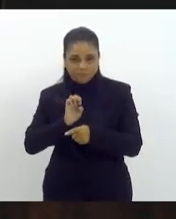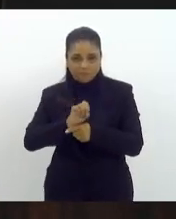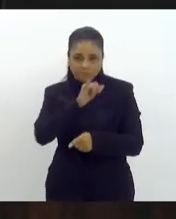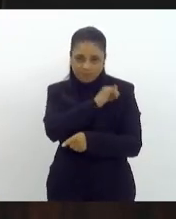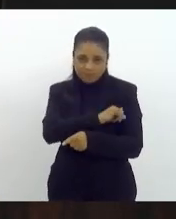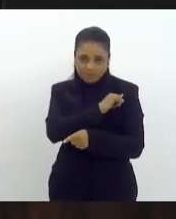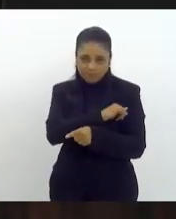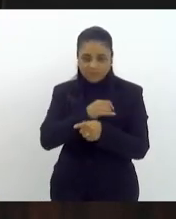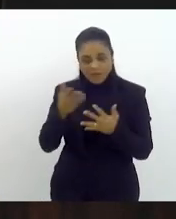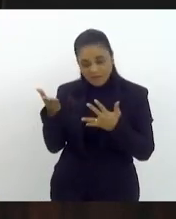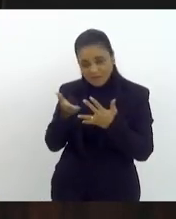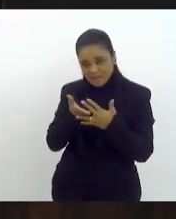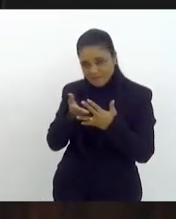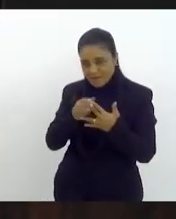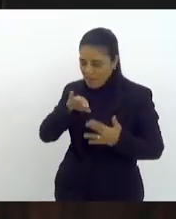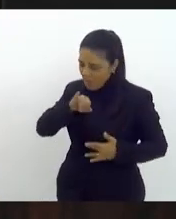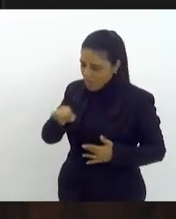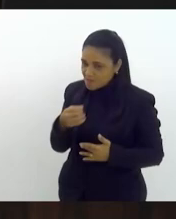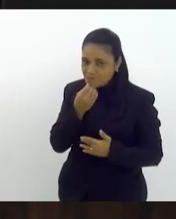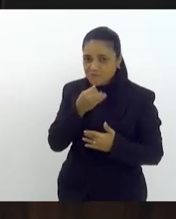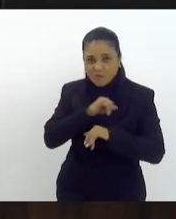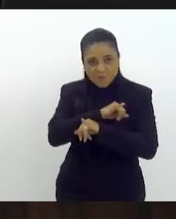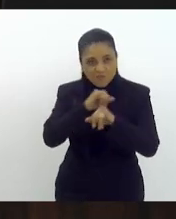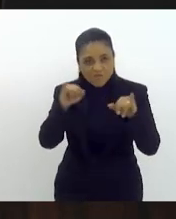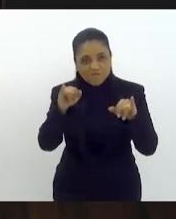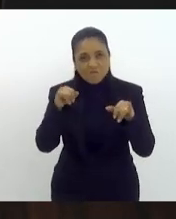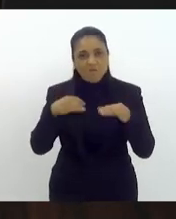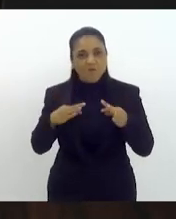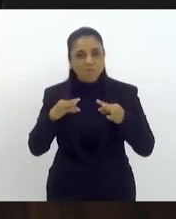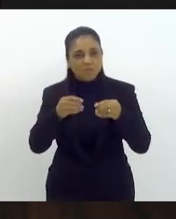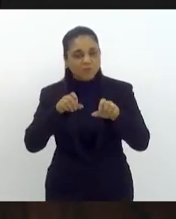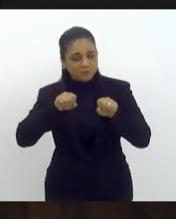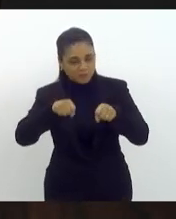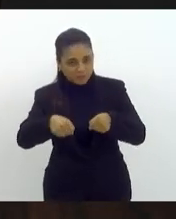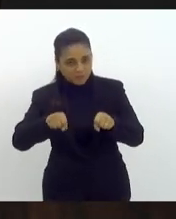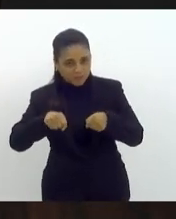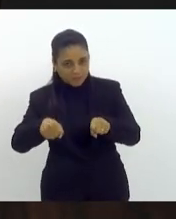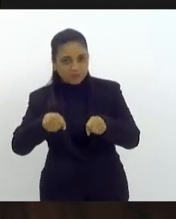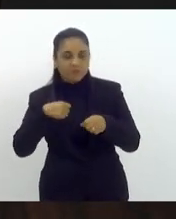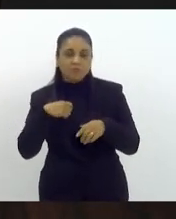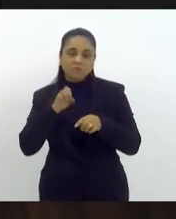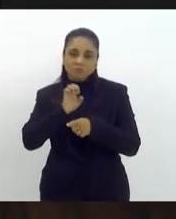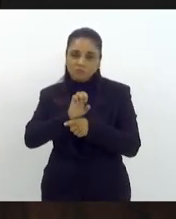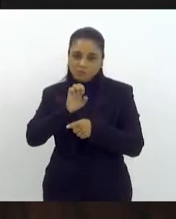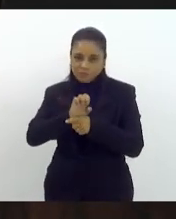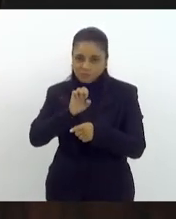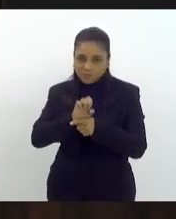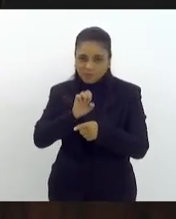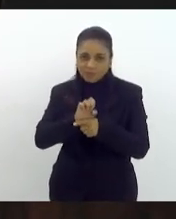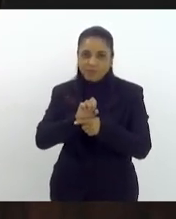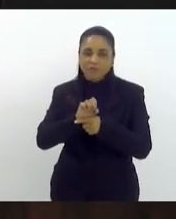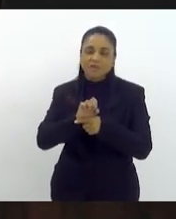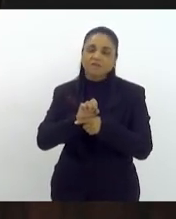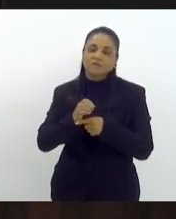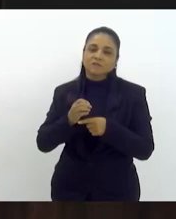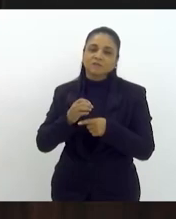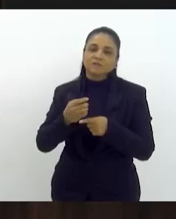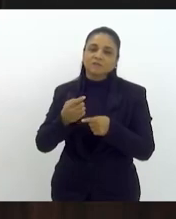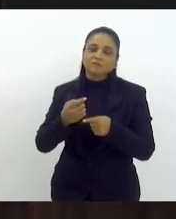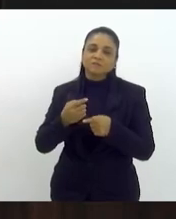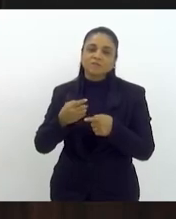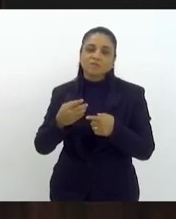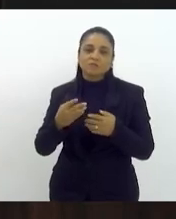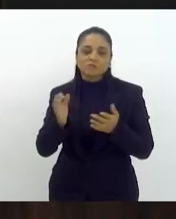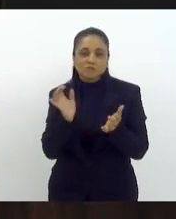e desse intervalo de vossa excelência para informar a todos os motociclistas de nosso estado mas especialmente aos companheiros do imperial